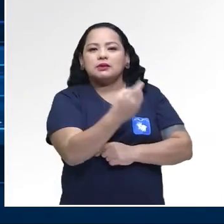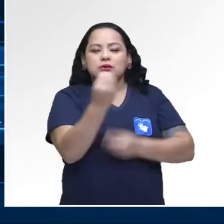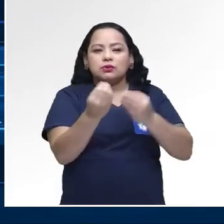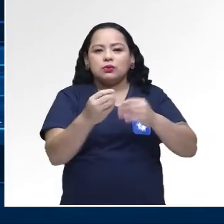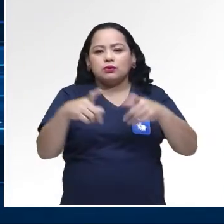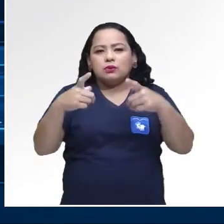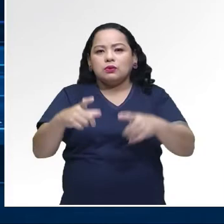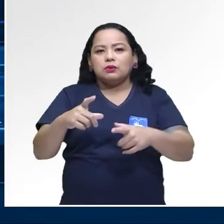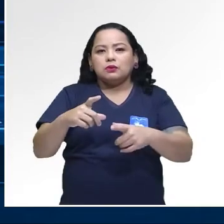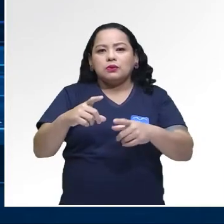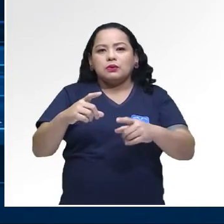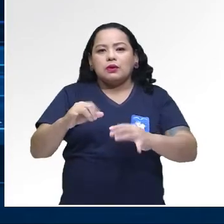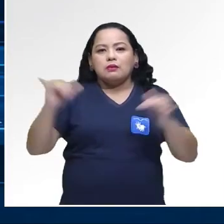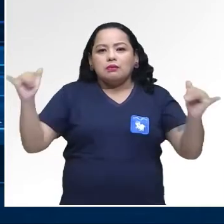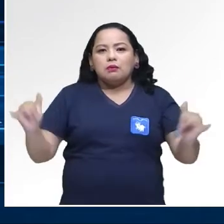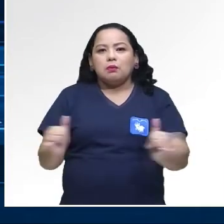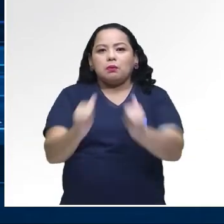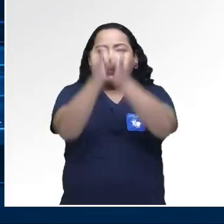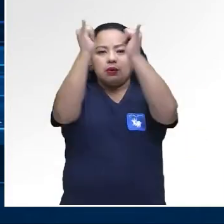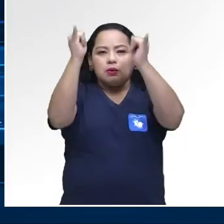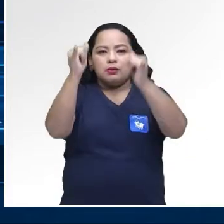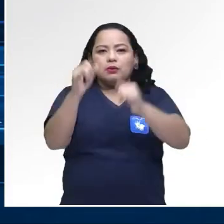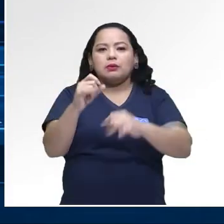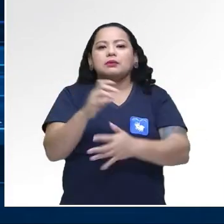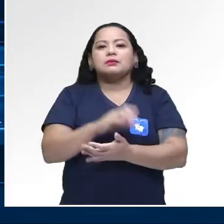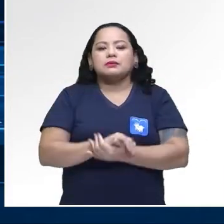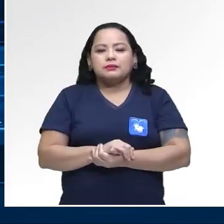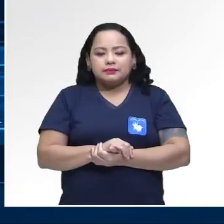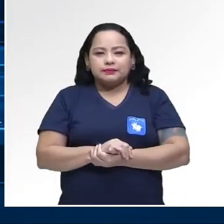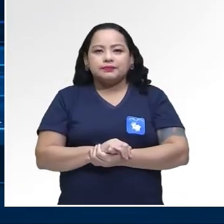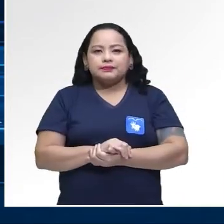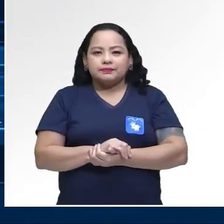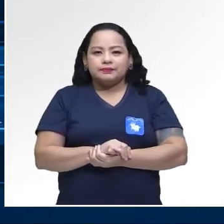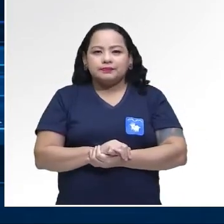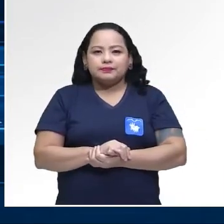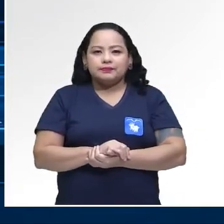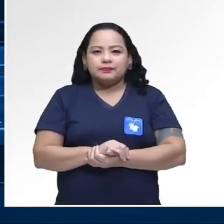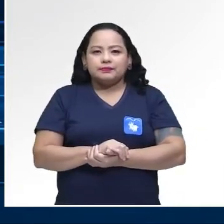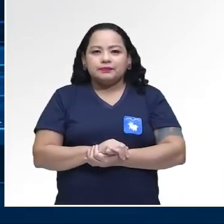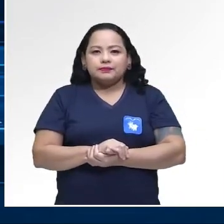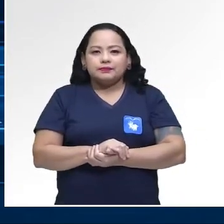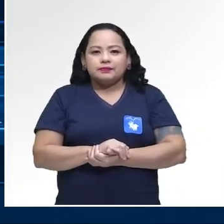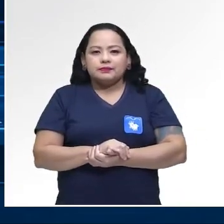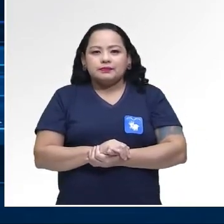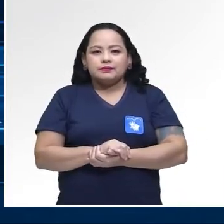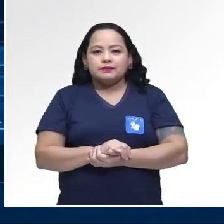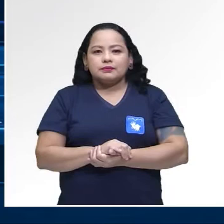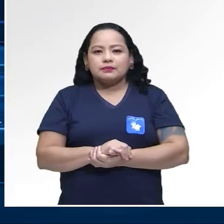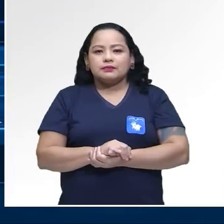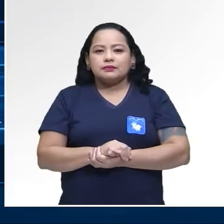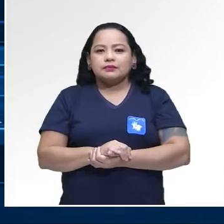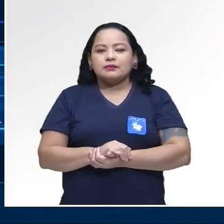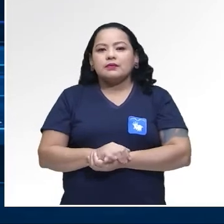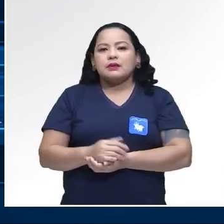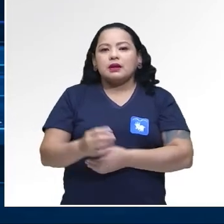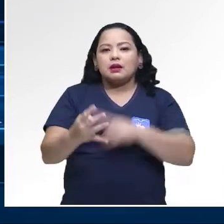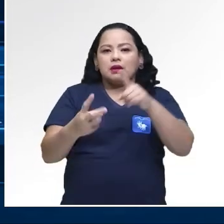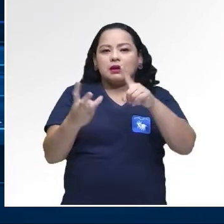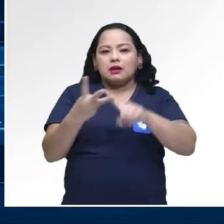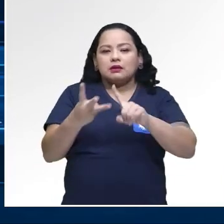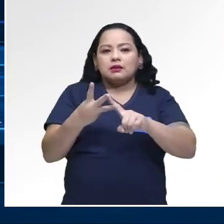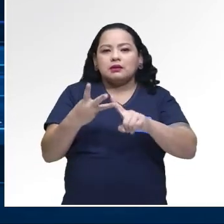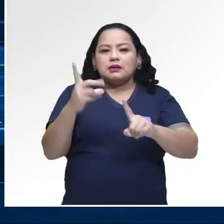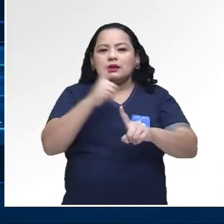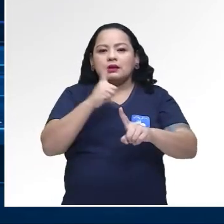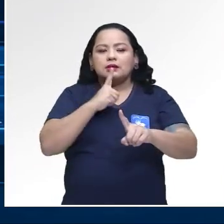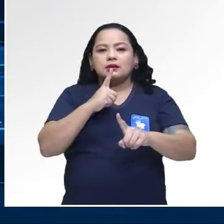usina hidrelétrica, aqui a usina eólica, a usina hidrelétrica representada pela água. E aqui a gente tem a representação